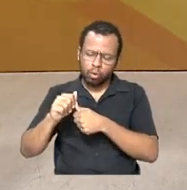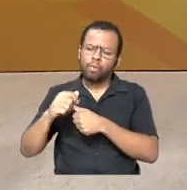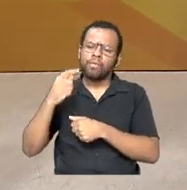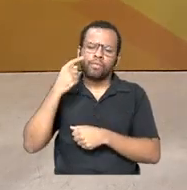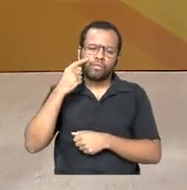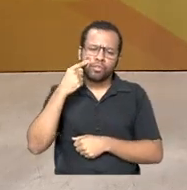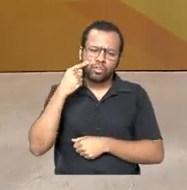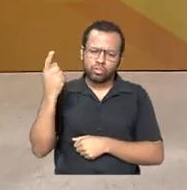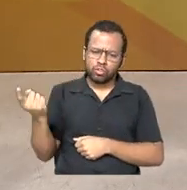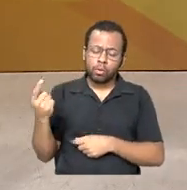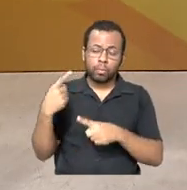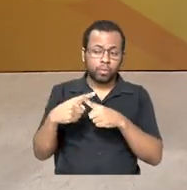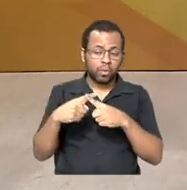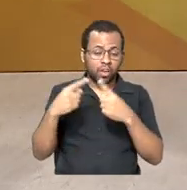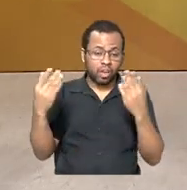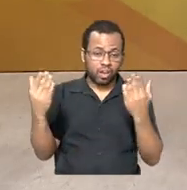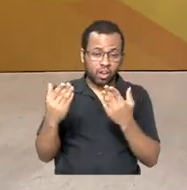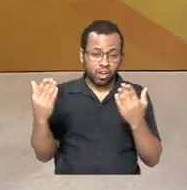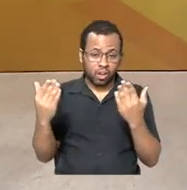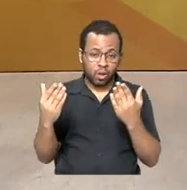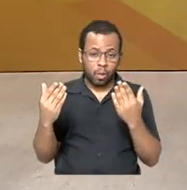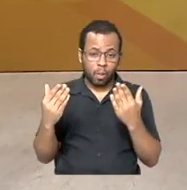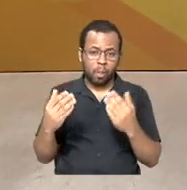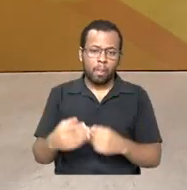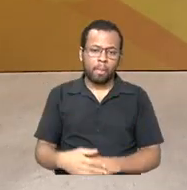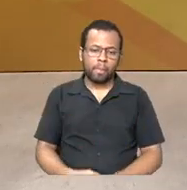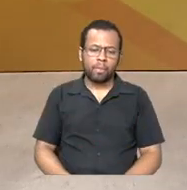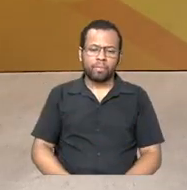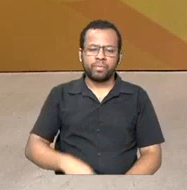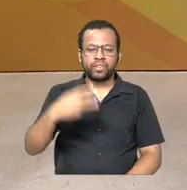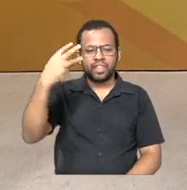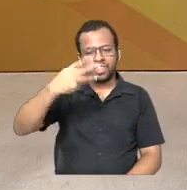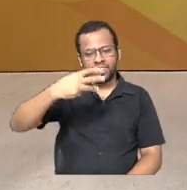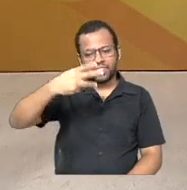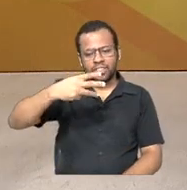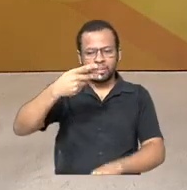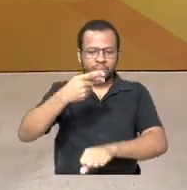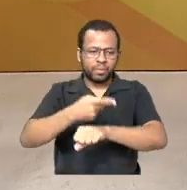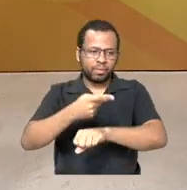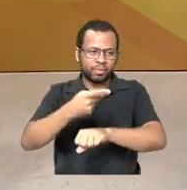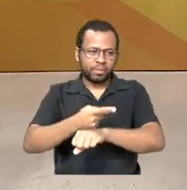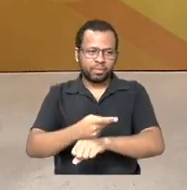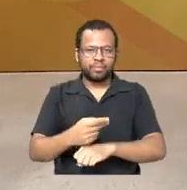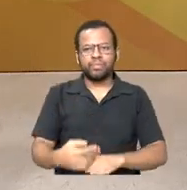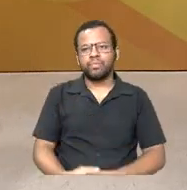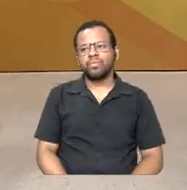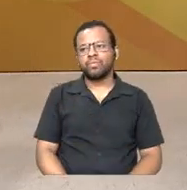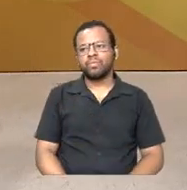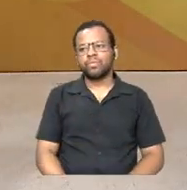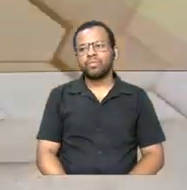Se liga porque chegou a hora do nosso terceiro prêmio